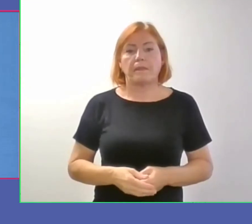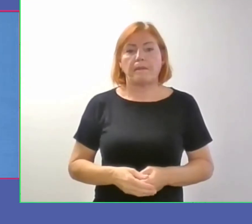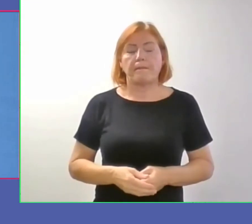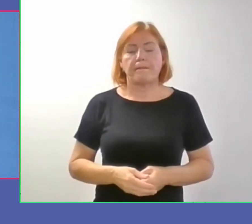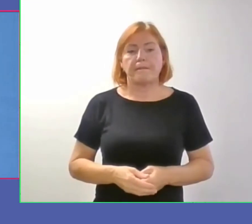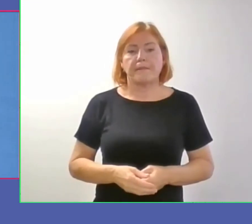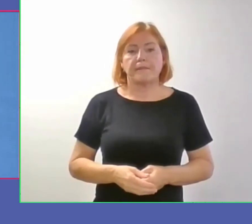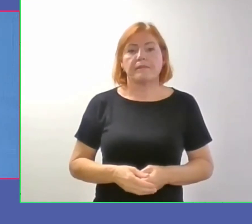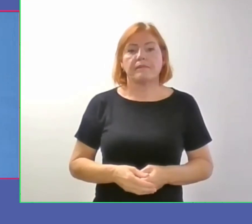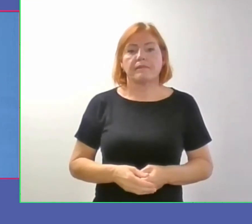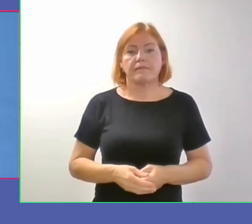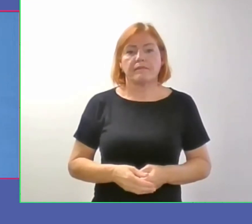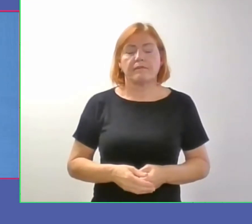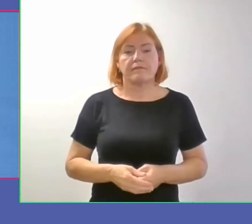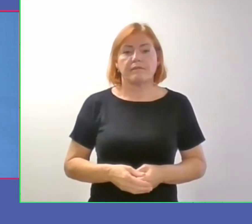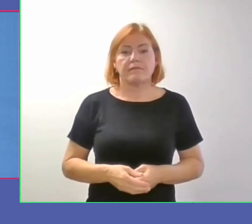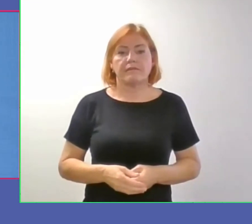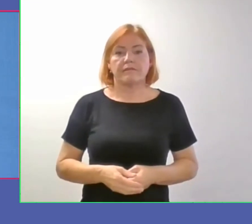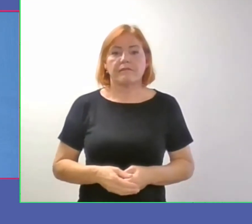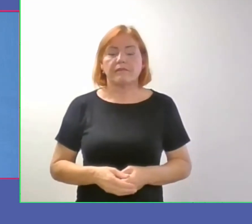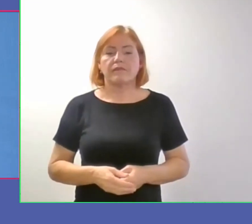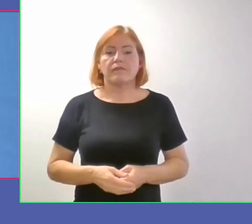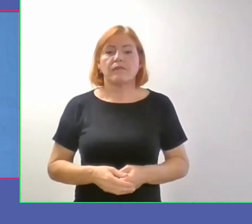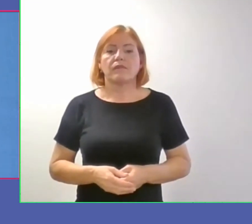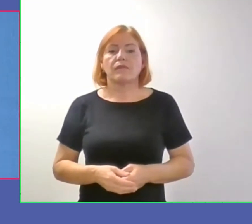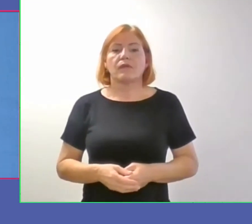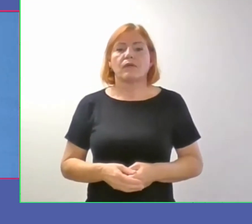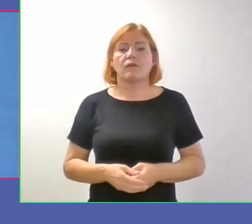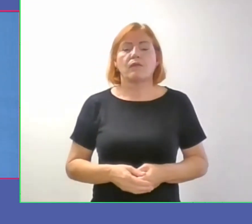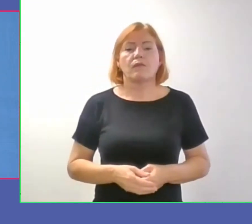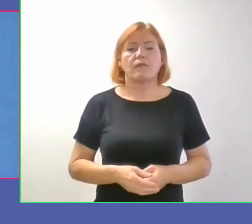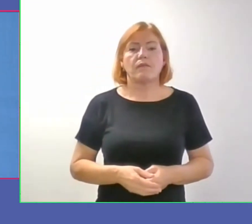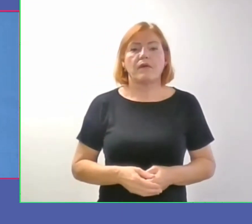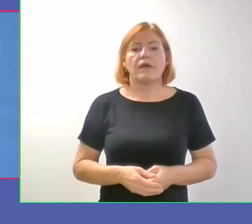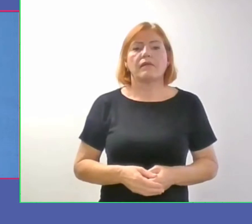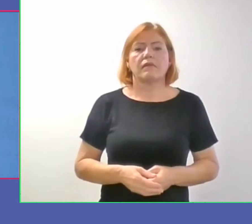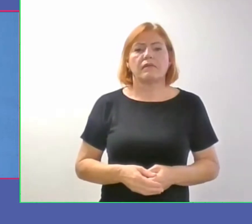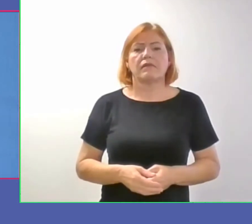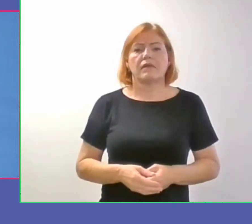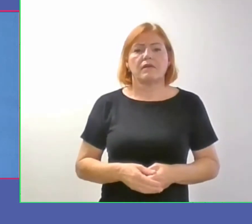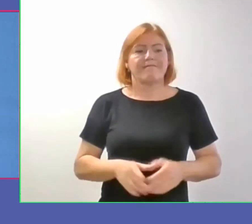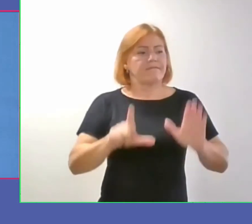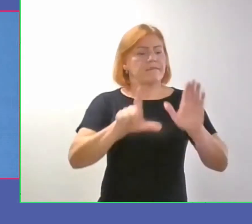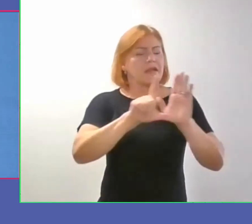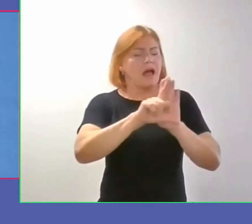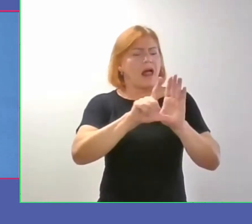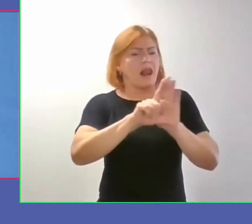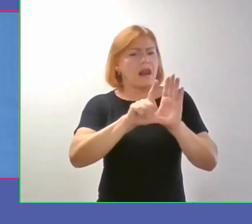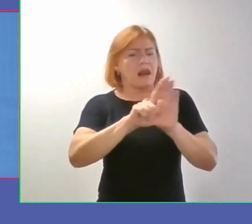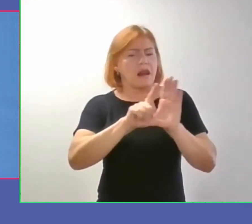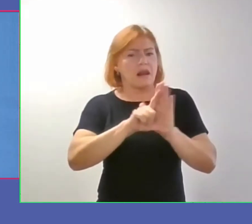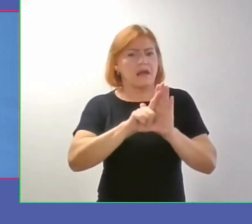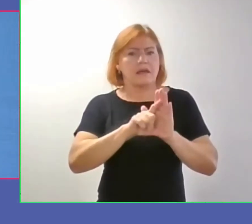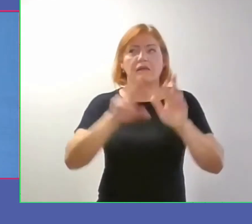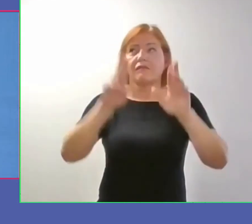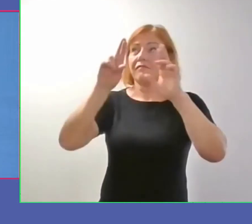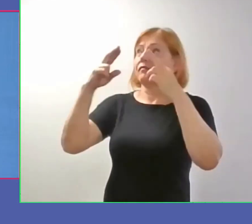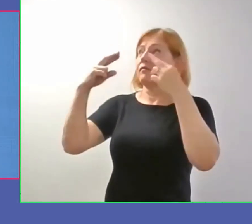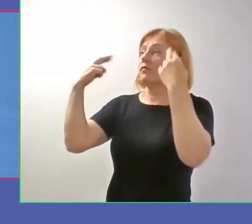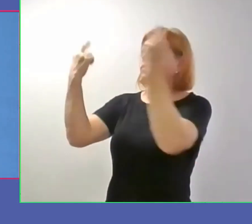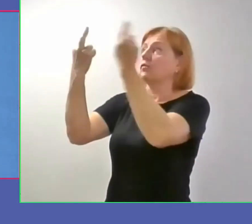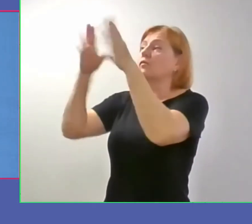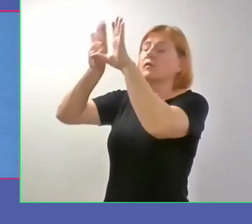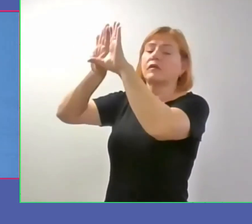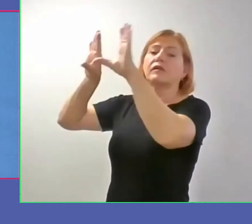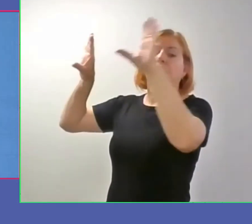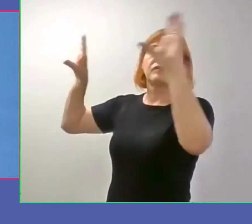como a constituição do reino dos céus. Isto é, a lei magna desse reino, que governa